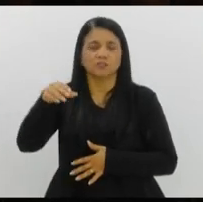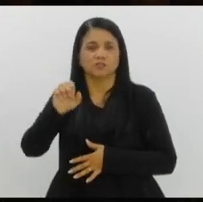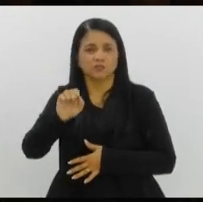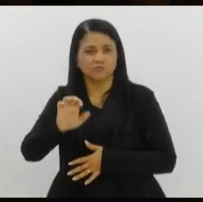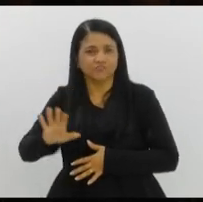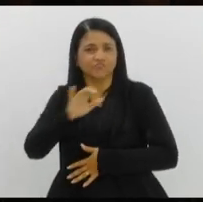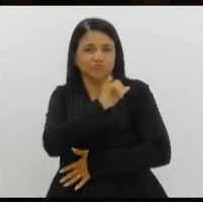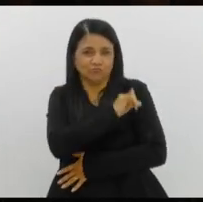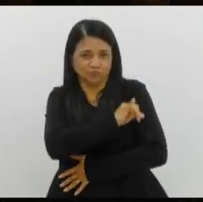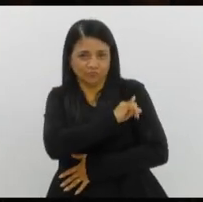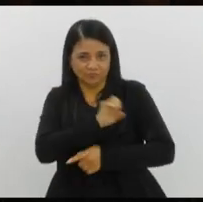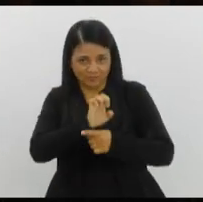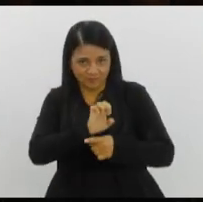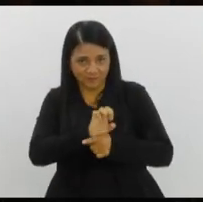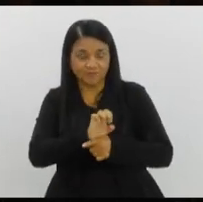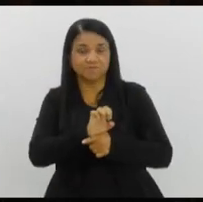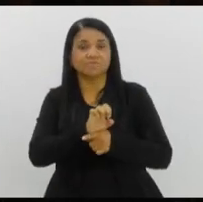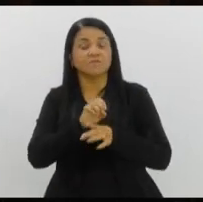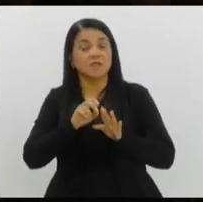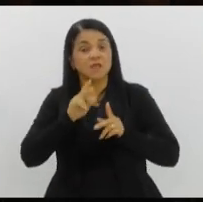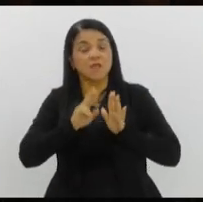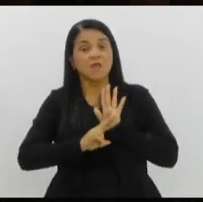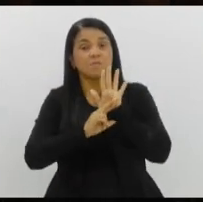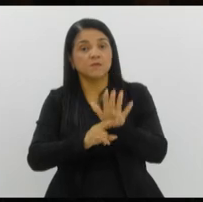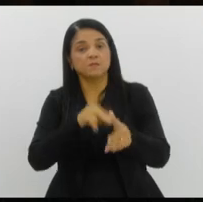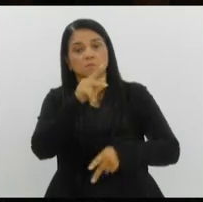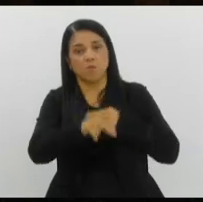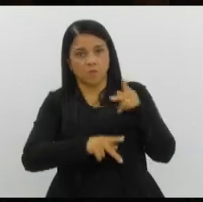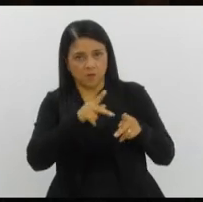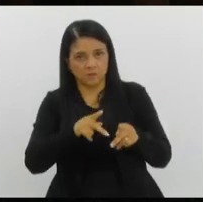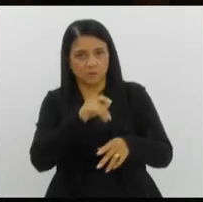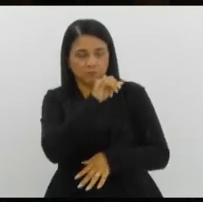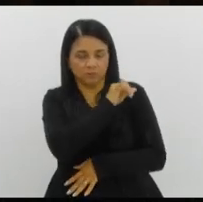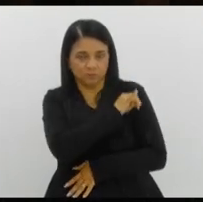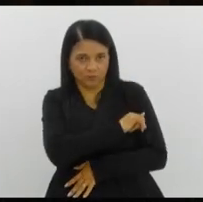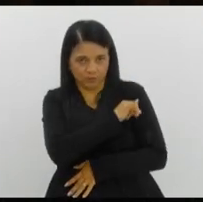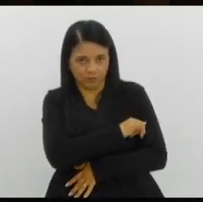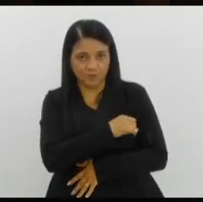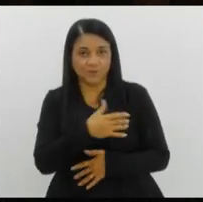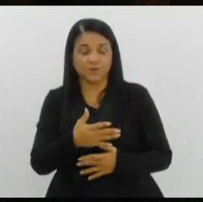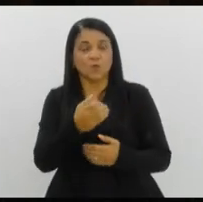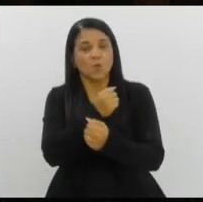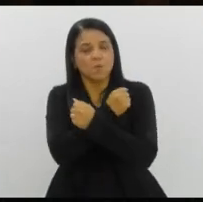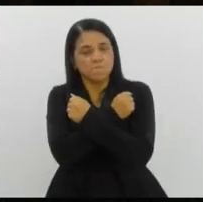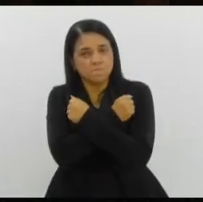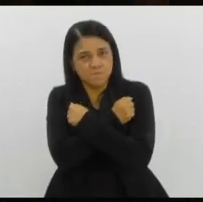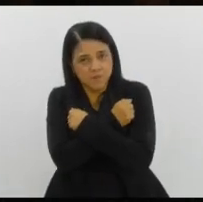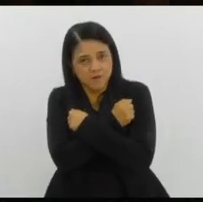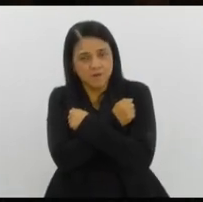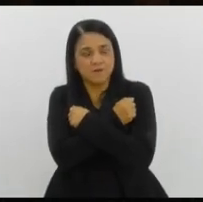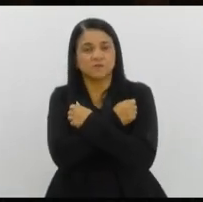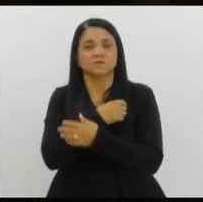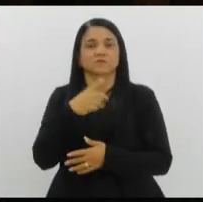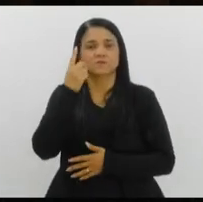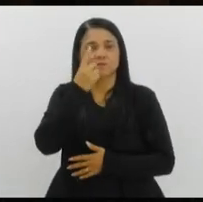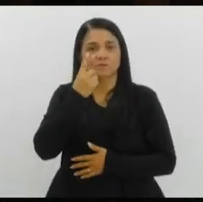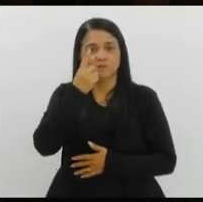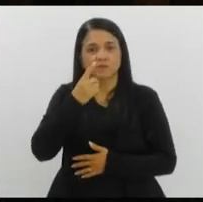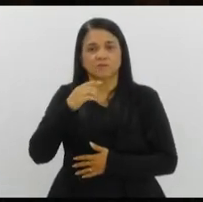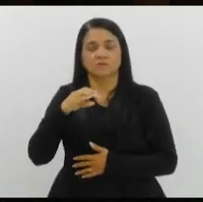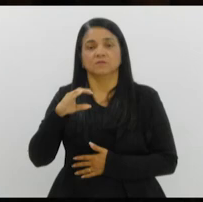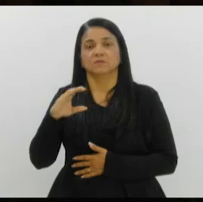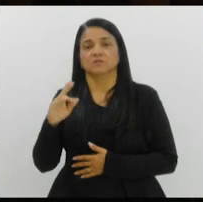casa representará o povo do estado do Rio de Janeiro. Então, eu deixo um grande abraço também. O deputado Schelder